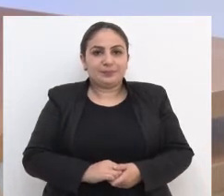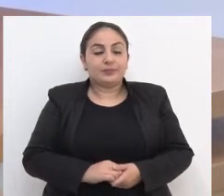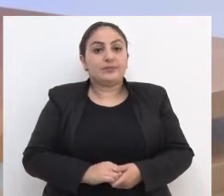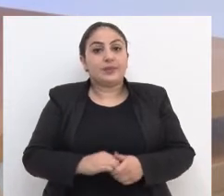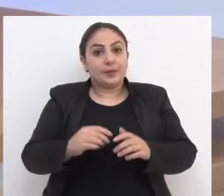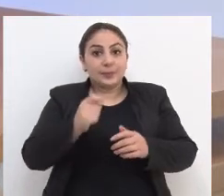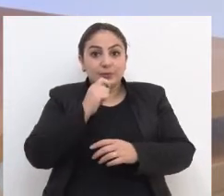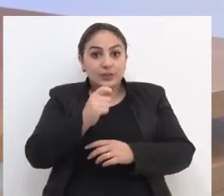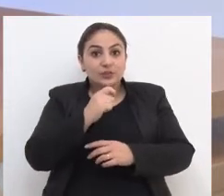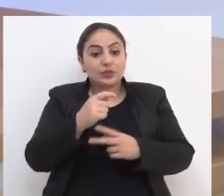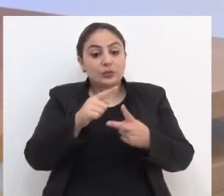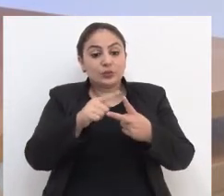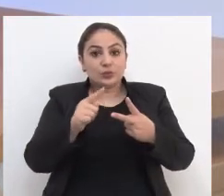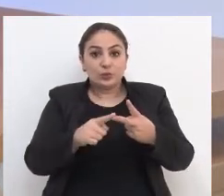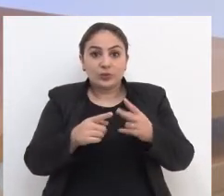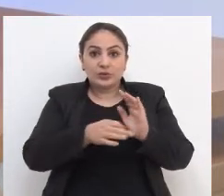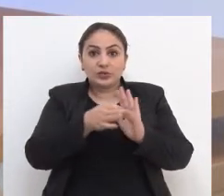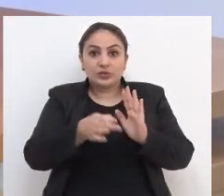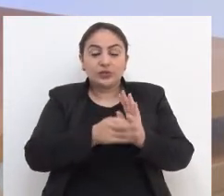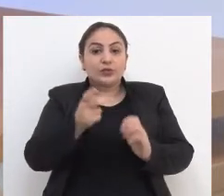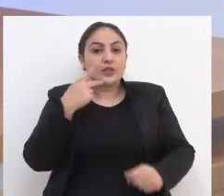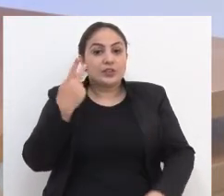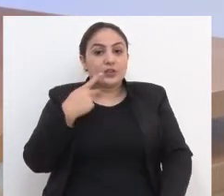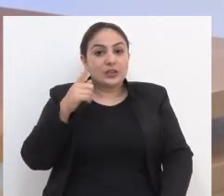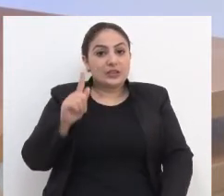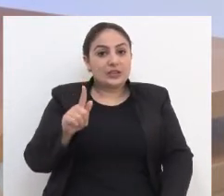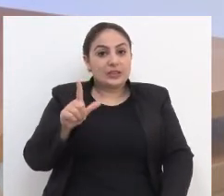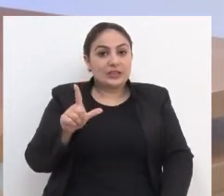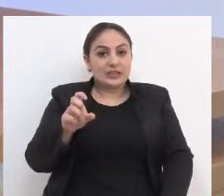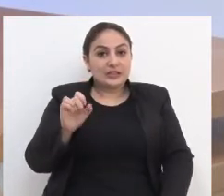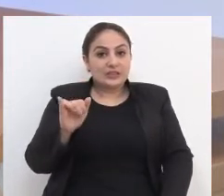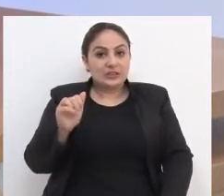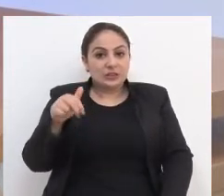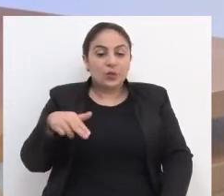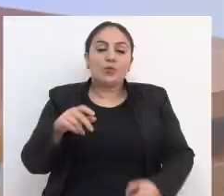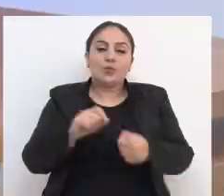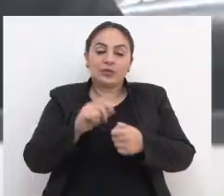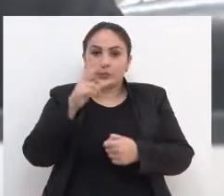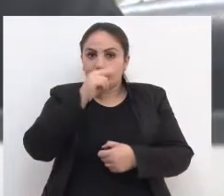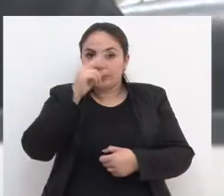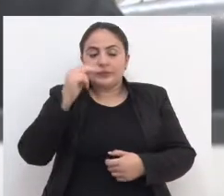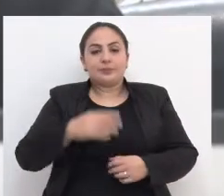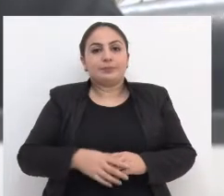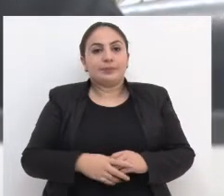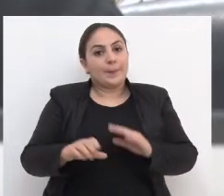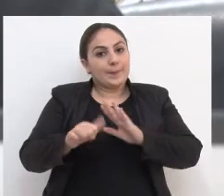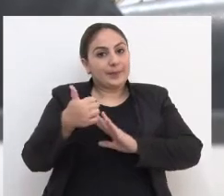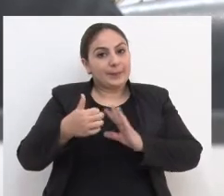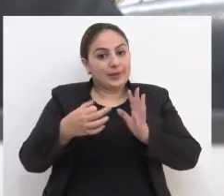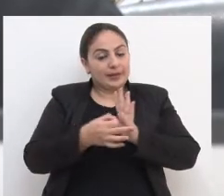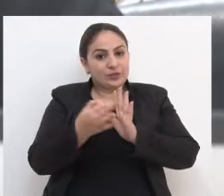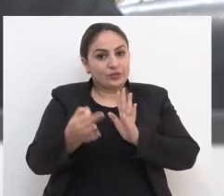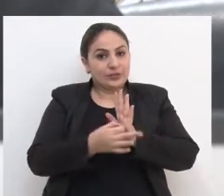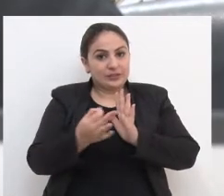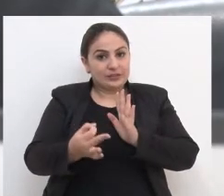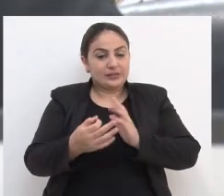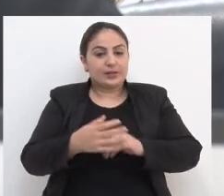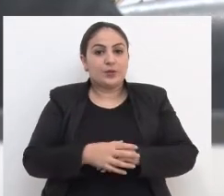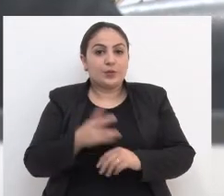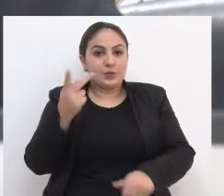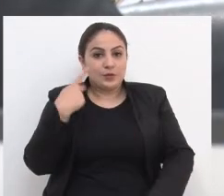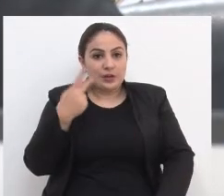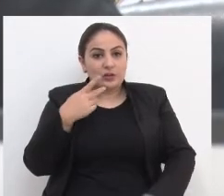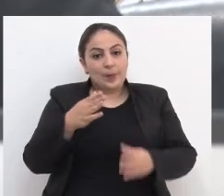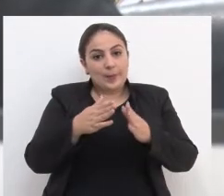conhecer 2 sugestões que o vereador Gleison Consalter fez ao Poder Executivo. Na primeira indicação, o